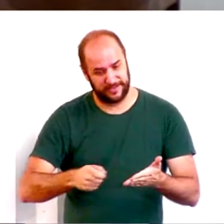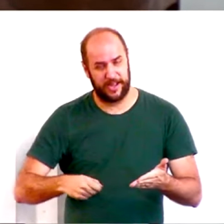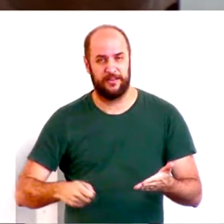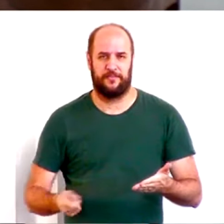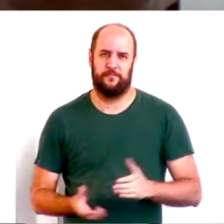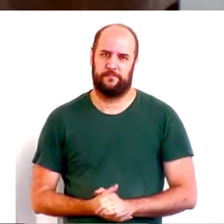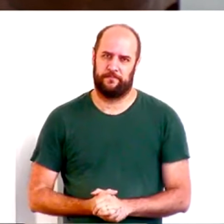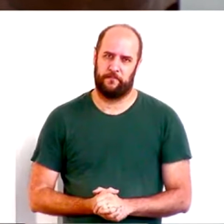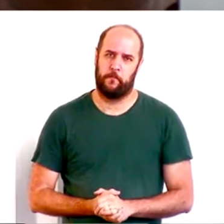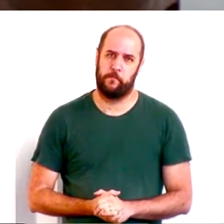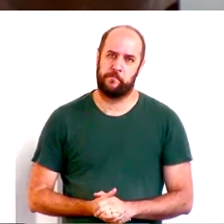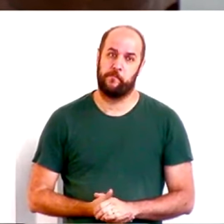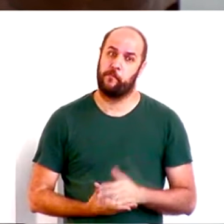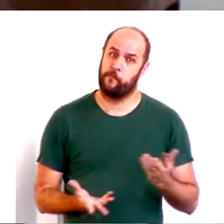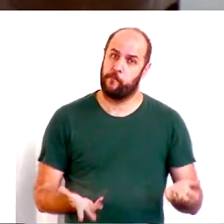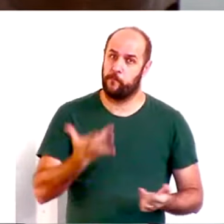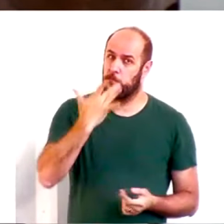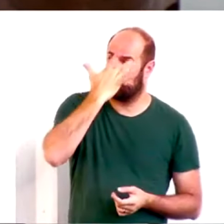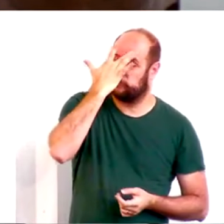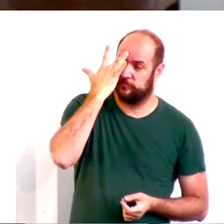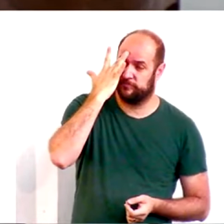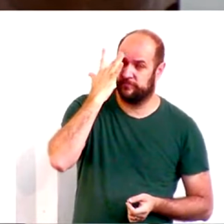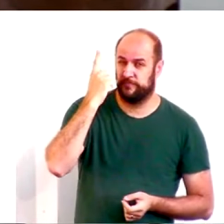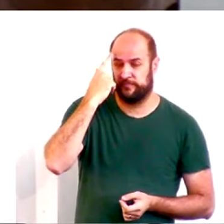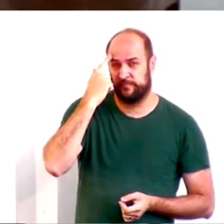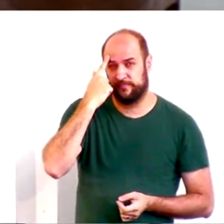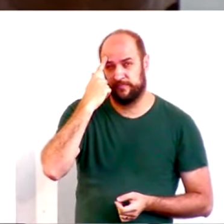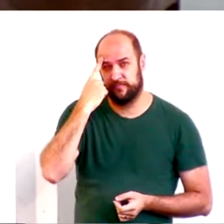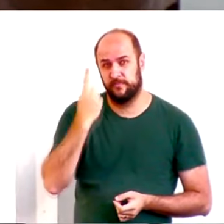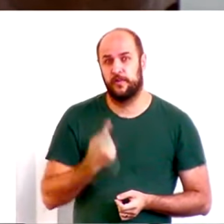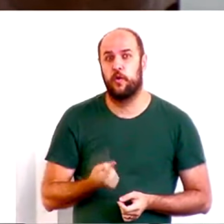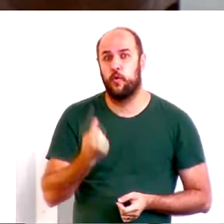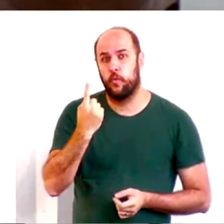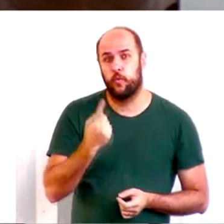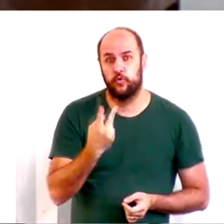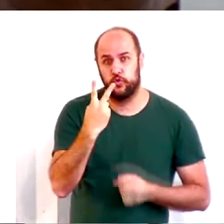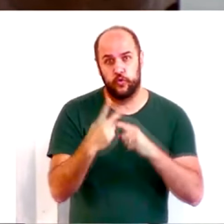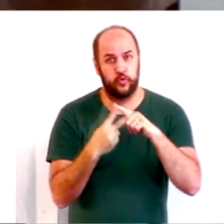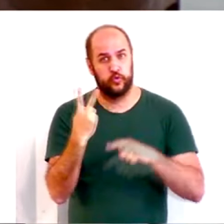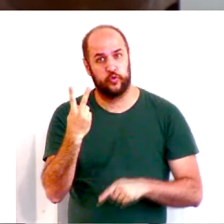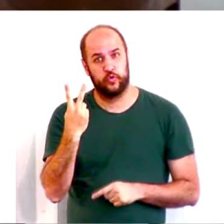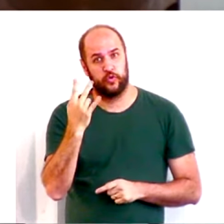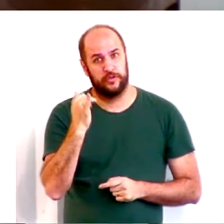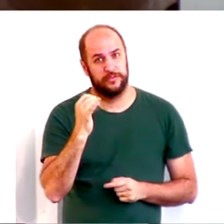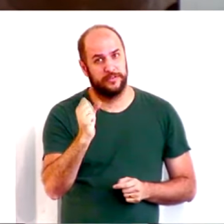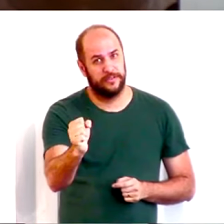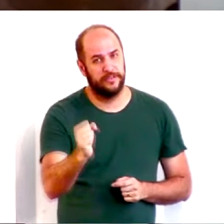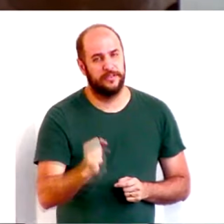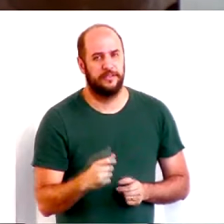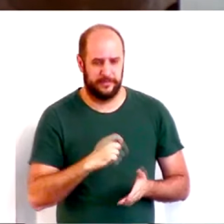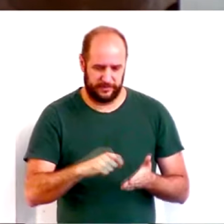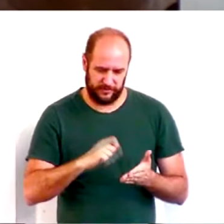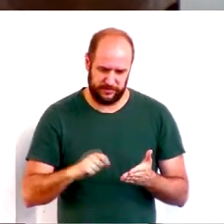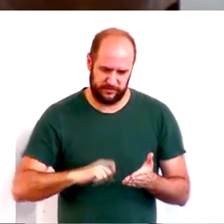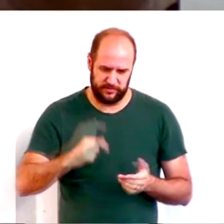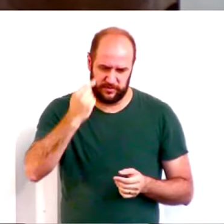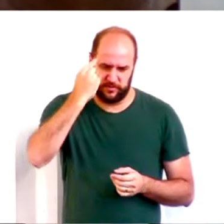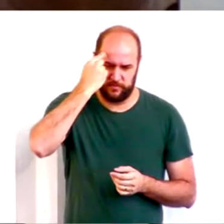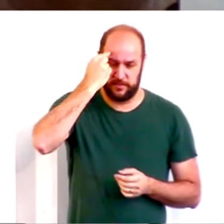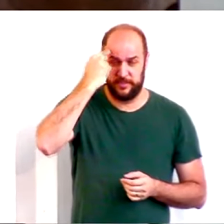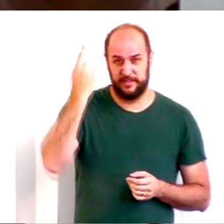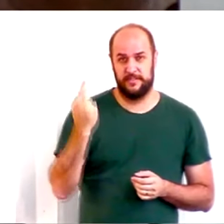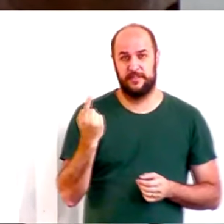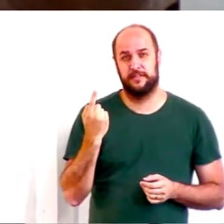E então Aqueles que defendem o deutero Isaías ou seja dois Isaías para escrever o livro eles até